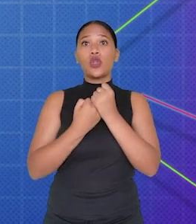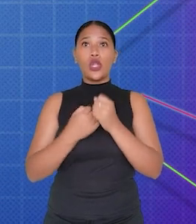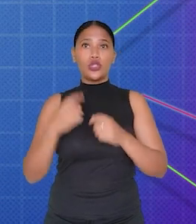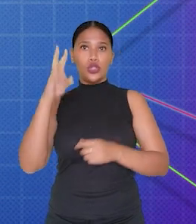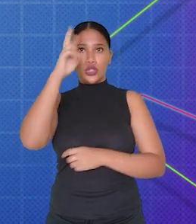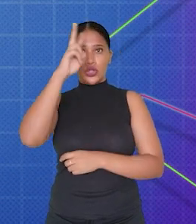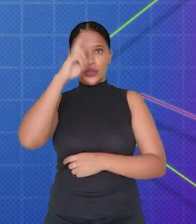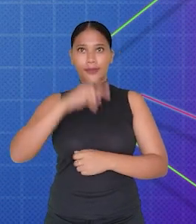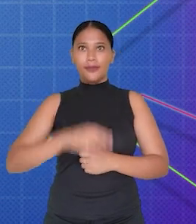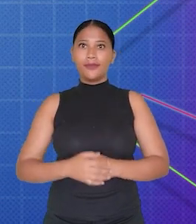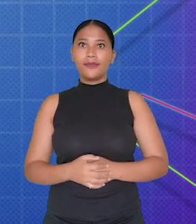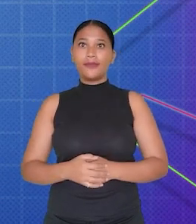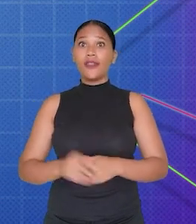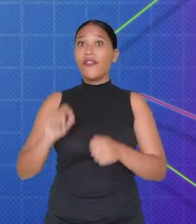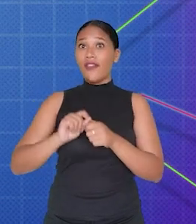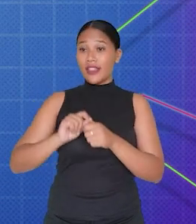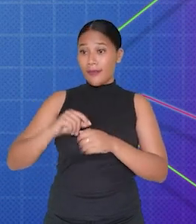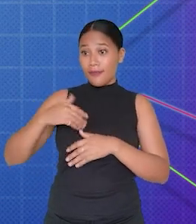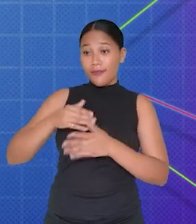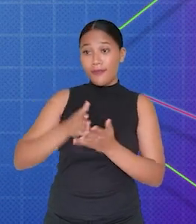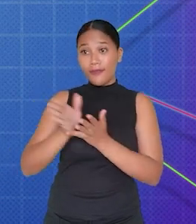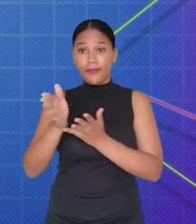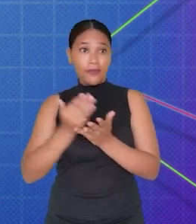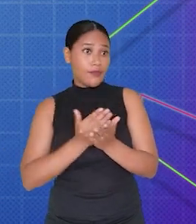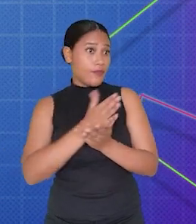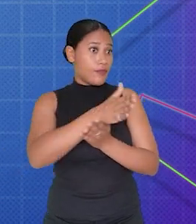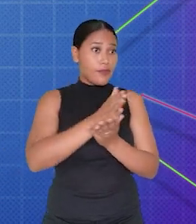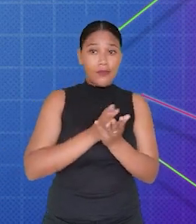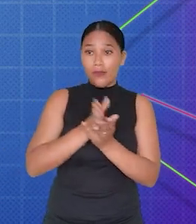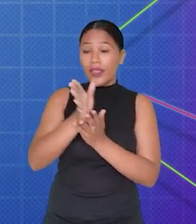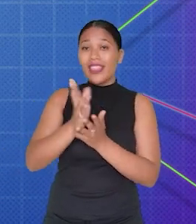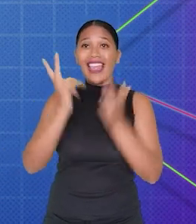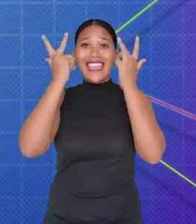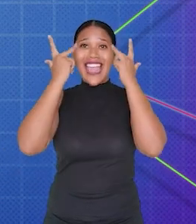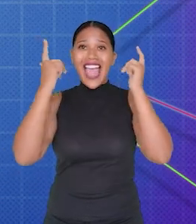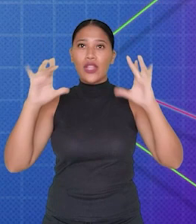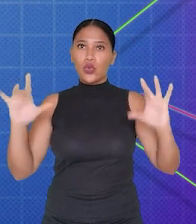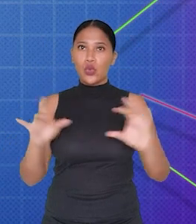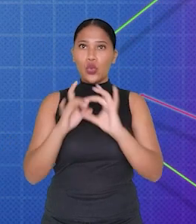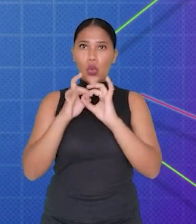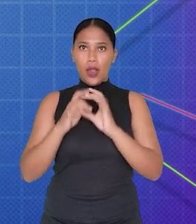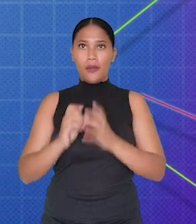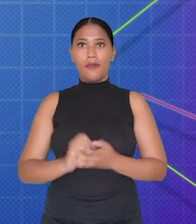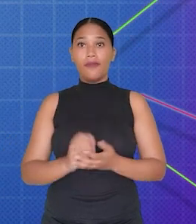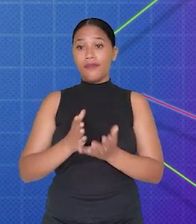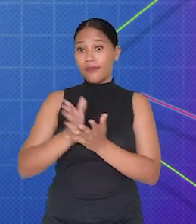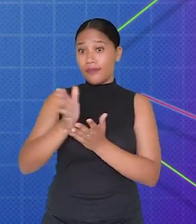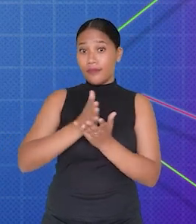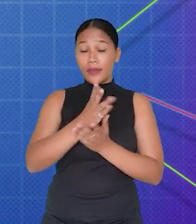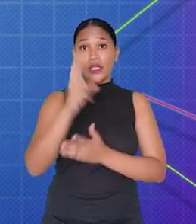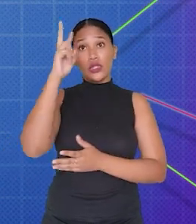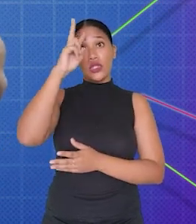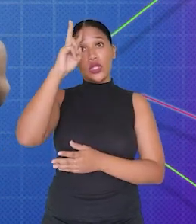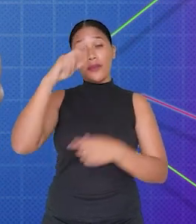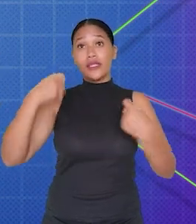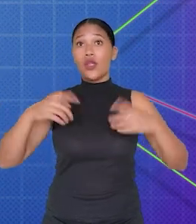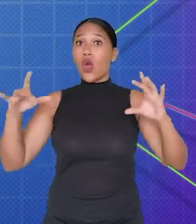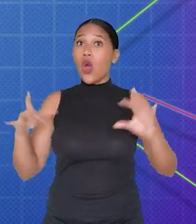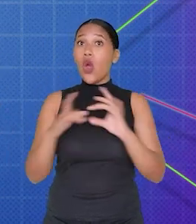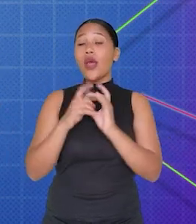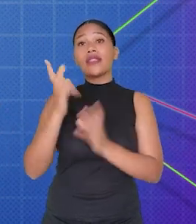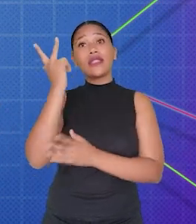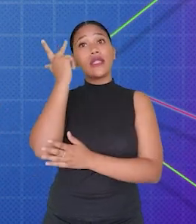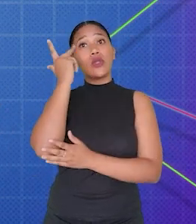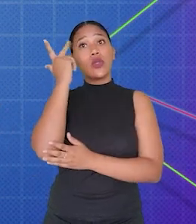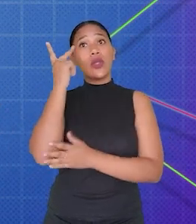história. Fazer as ramificações da história se conectarem de maneira natural. As ramificações da história precisam se conectar de